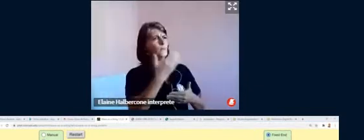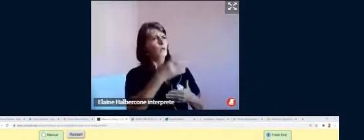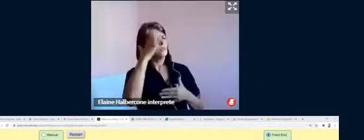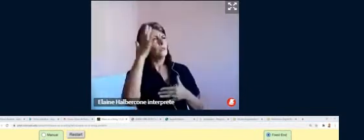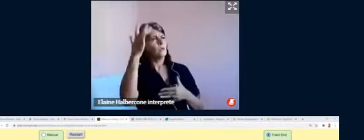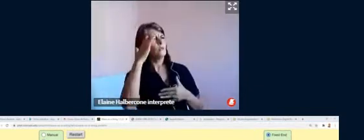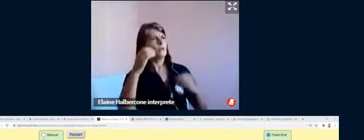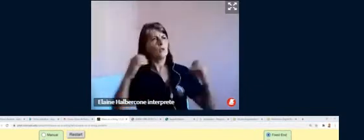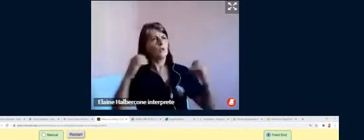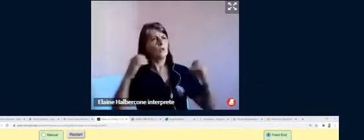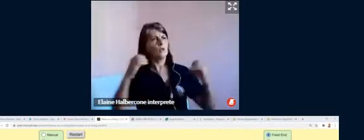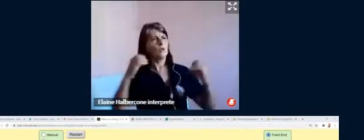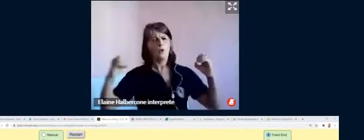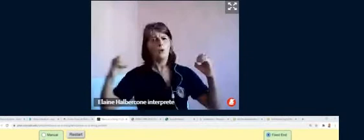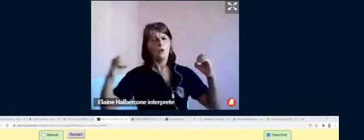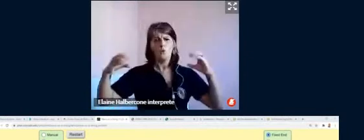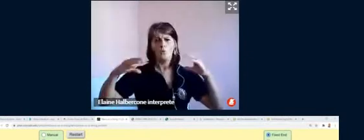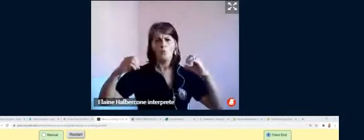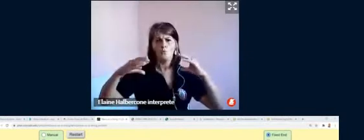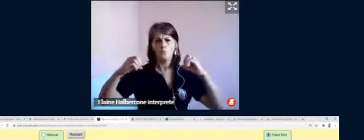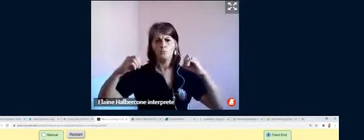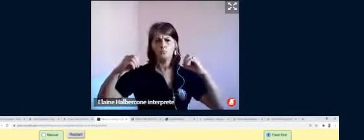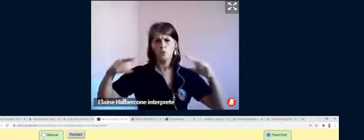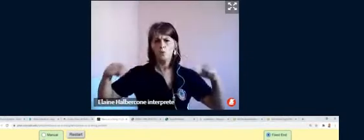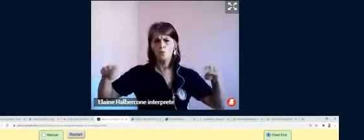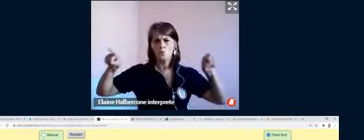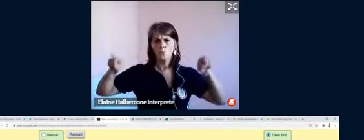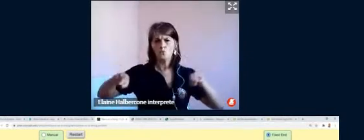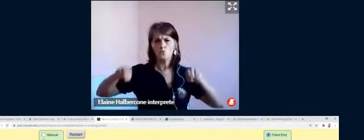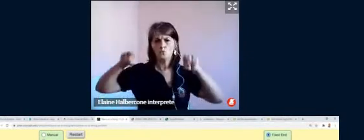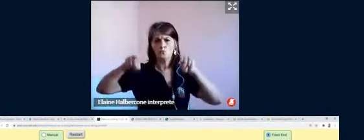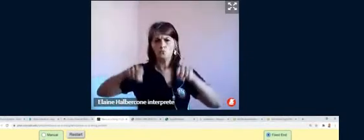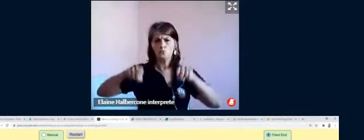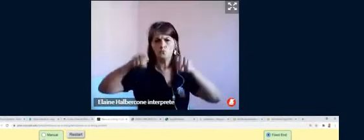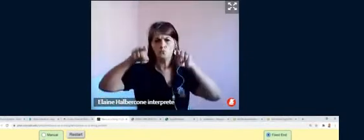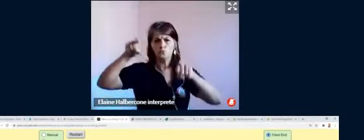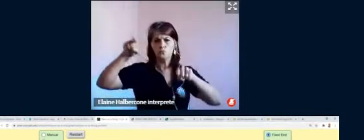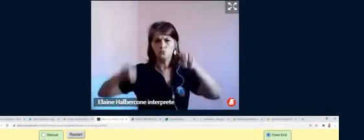dois pulsos ondulatórios se encontram. Então, vou dar o play.